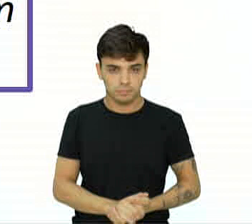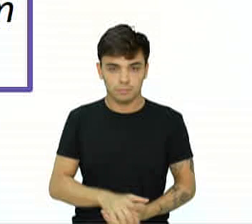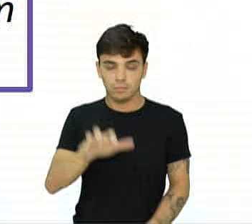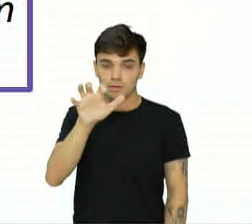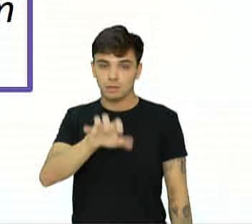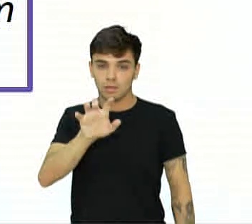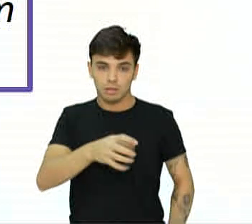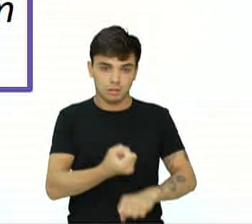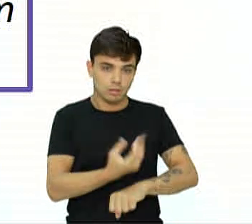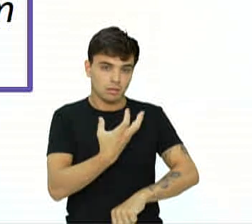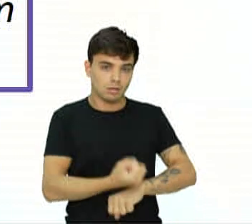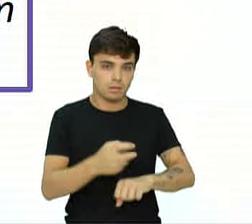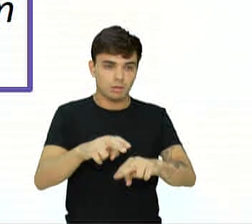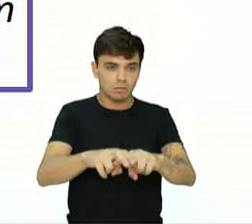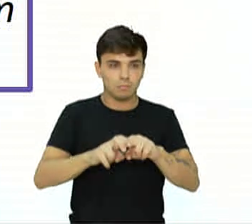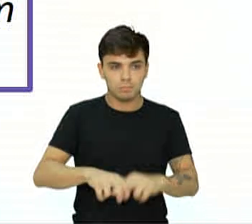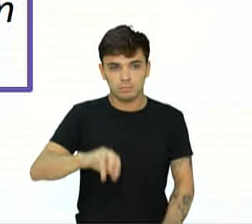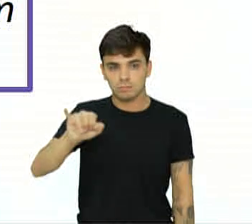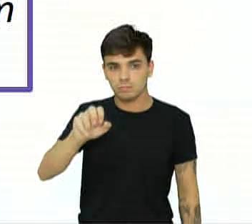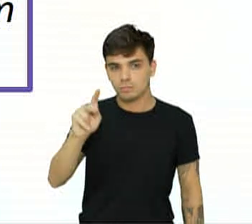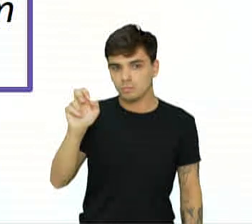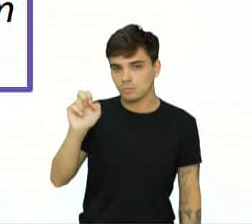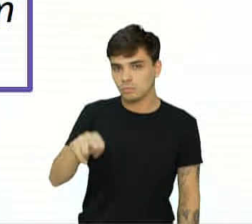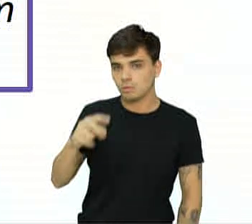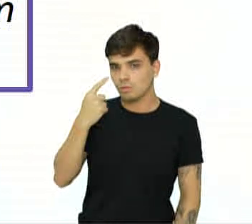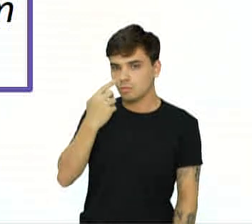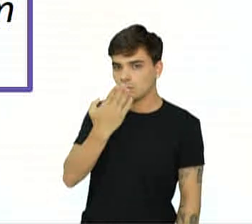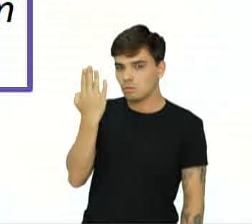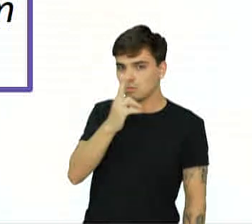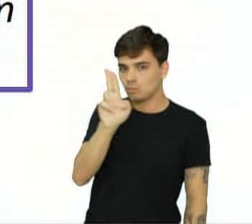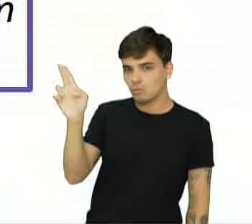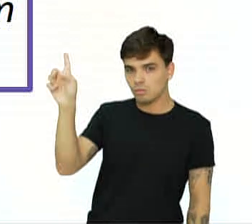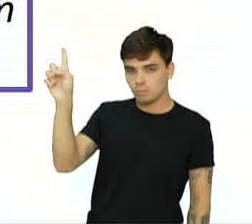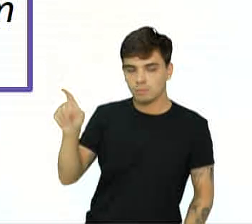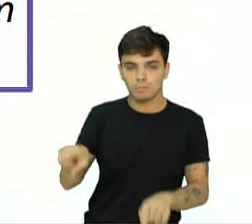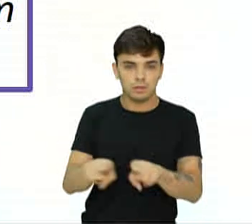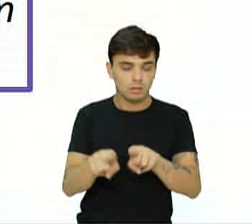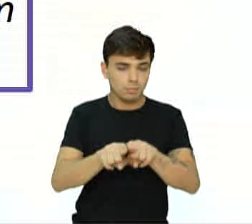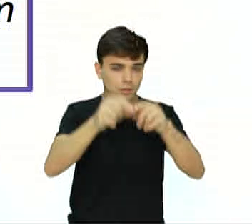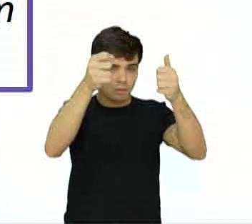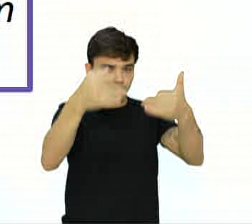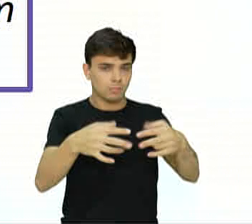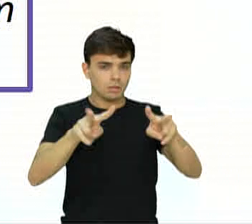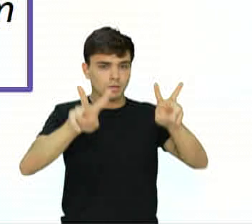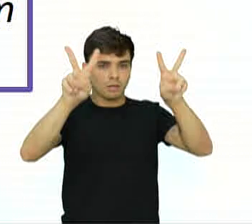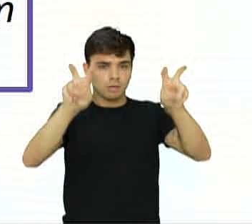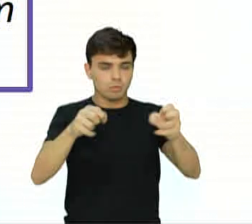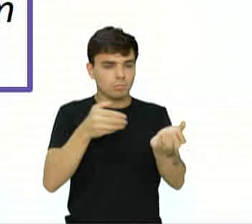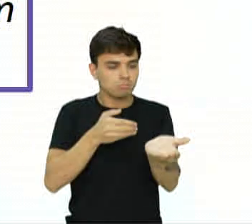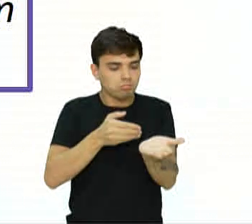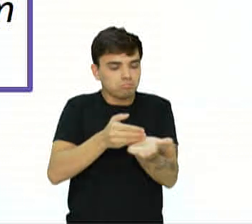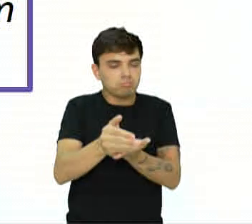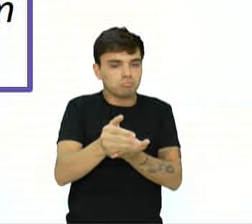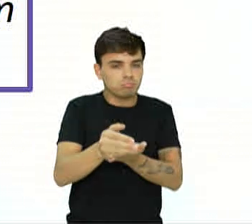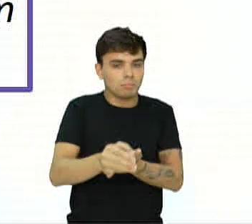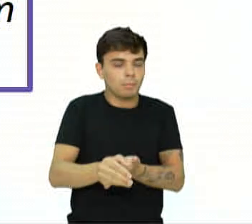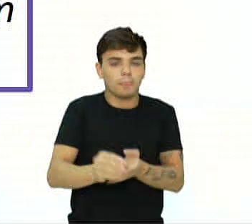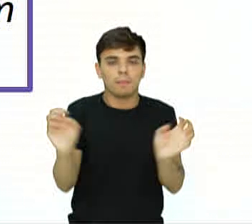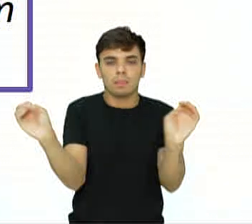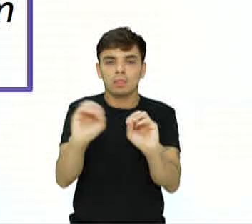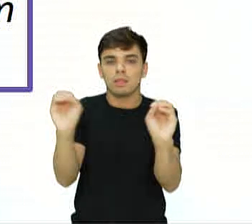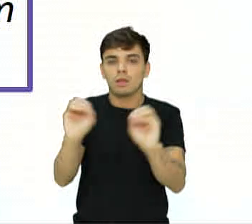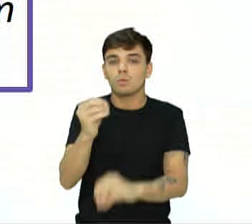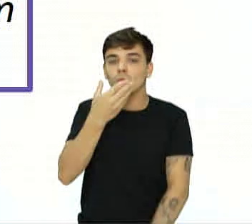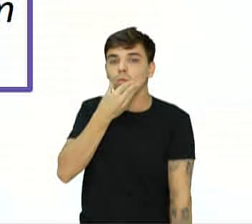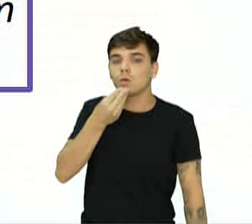Esse é um poema de John Donne, em Meditações, e ele fala, ele começa esse poema dizendo: nenhum homem é